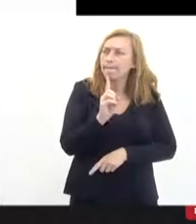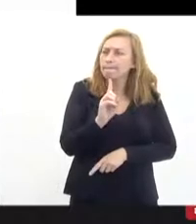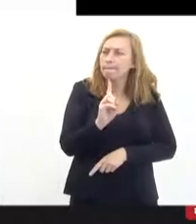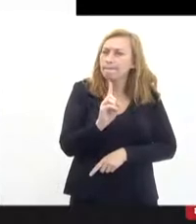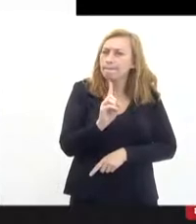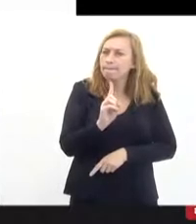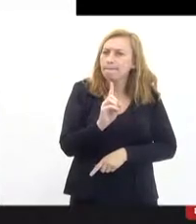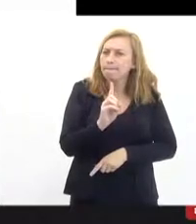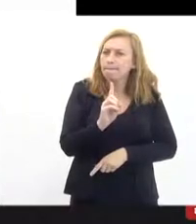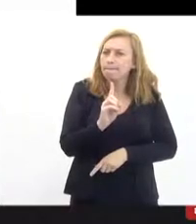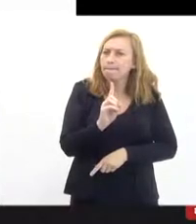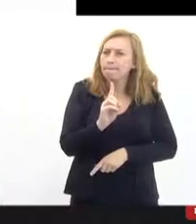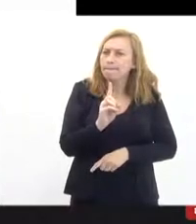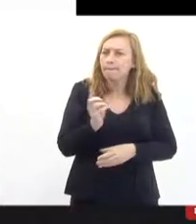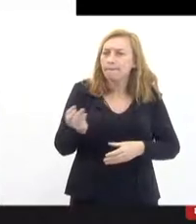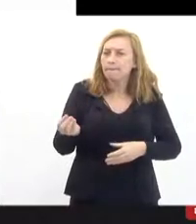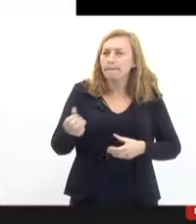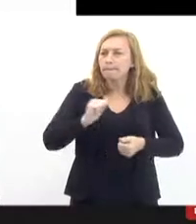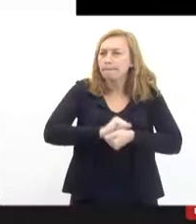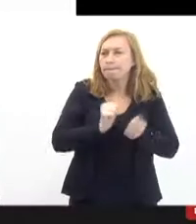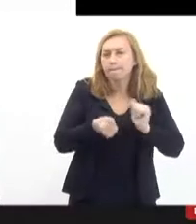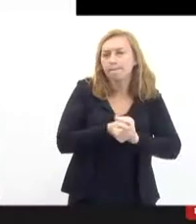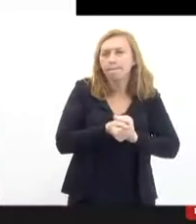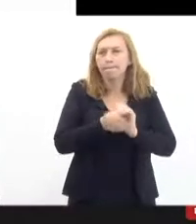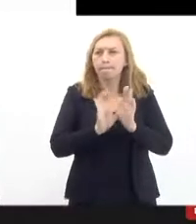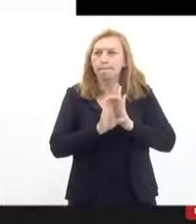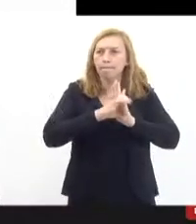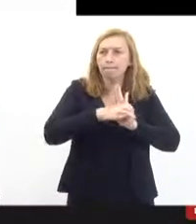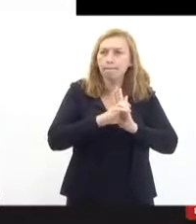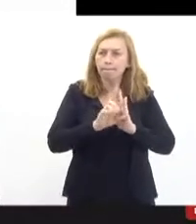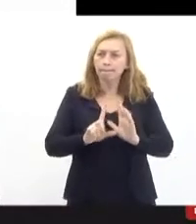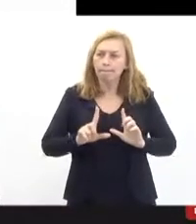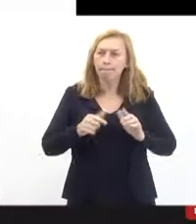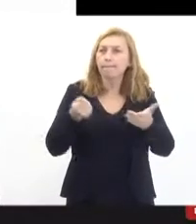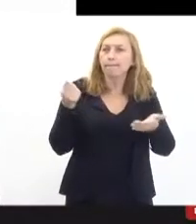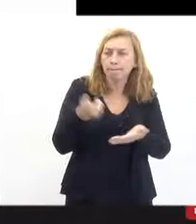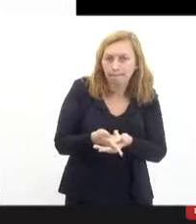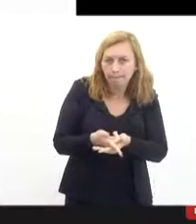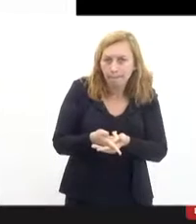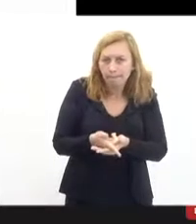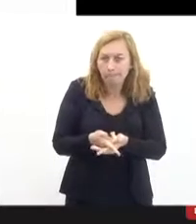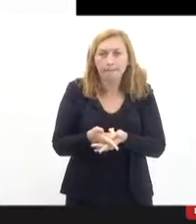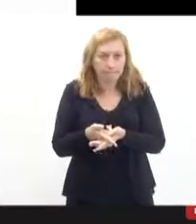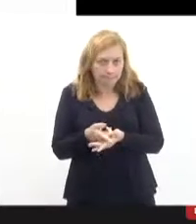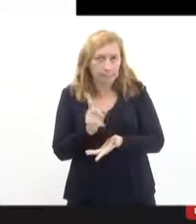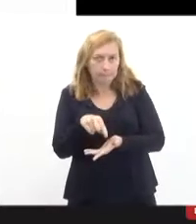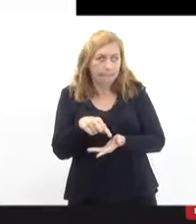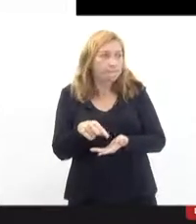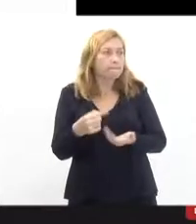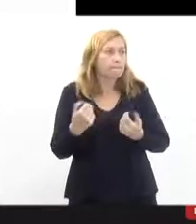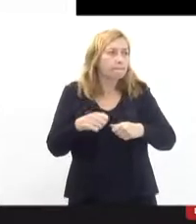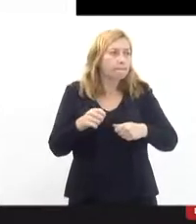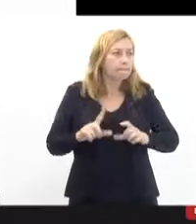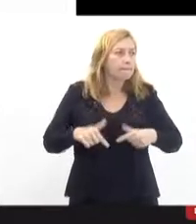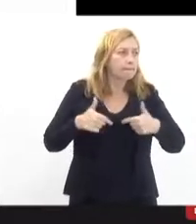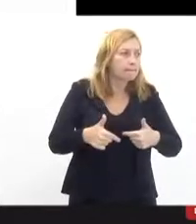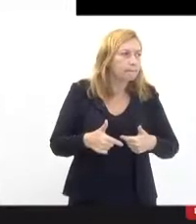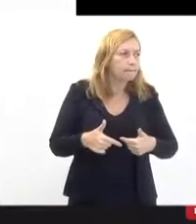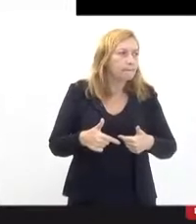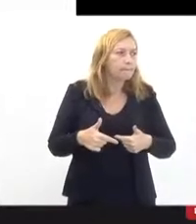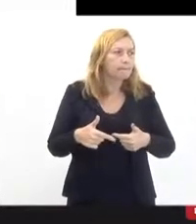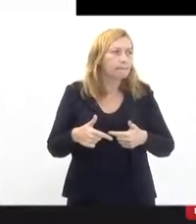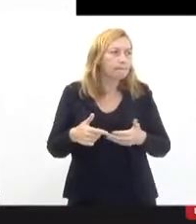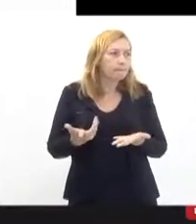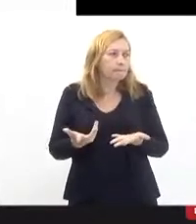eles não estariam enquadrados no conceito de ativo, né? Que segundo as normas, aí a gente tem que se tem que se socorrer às normas